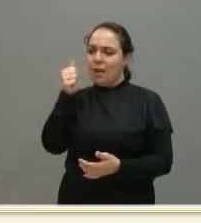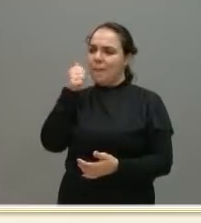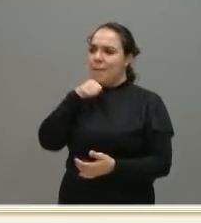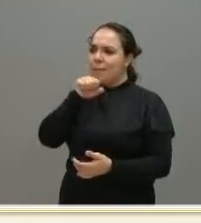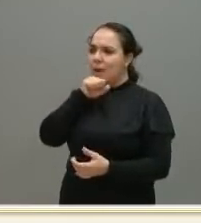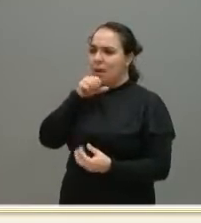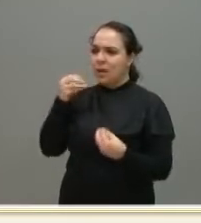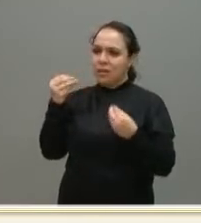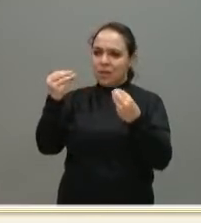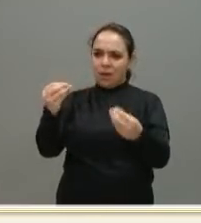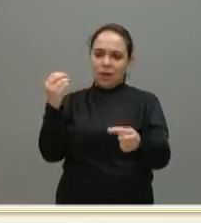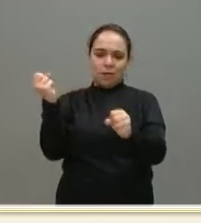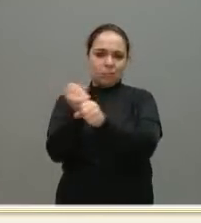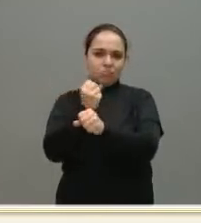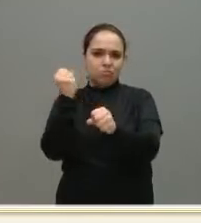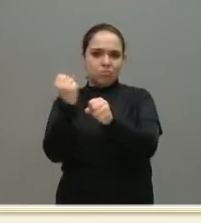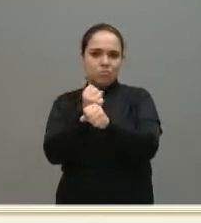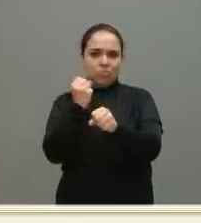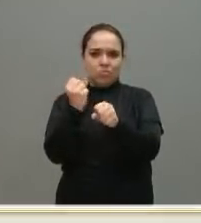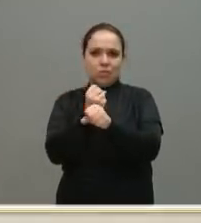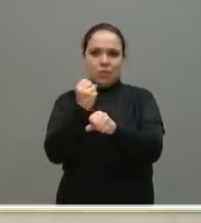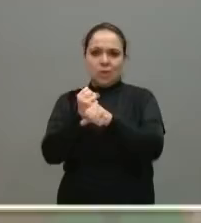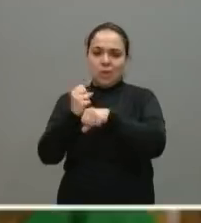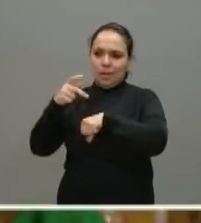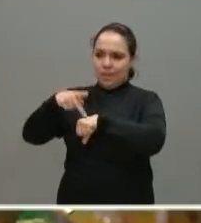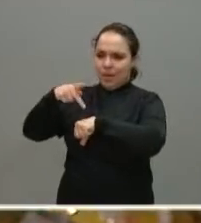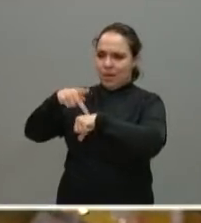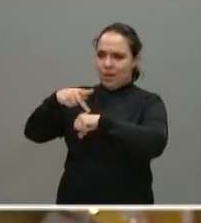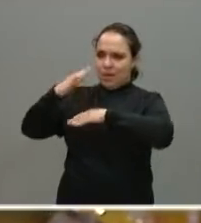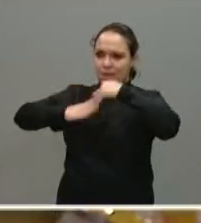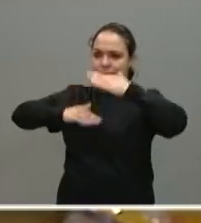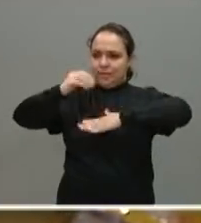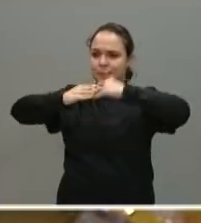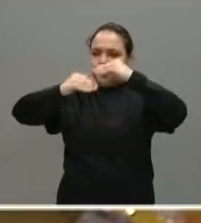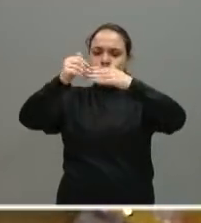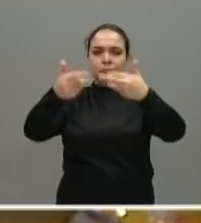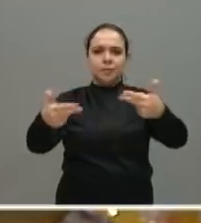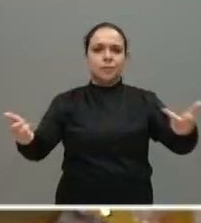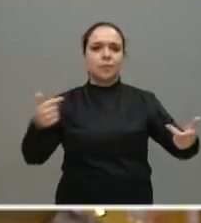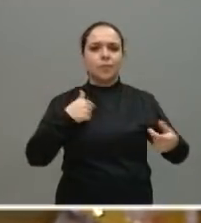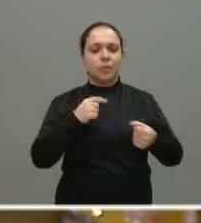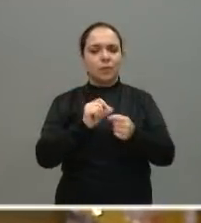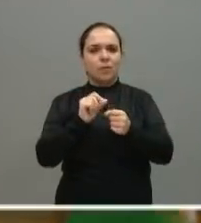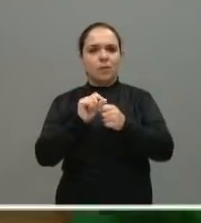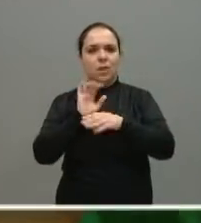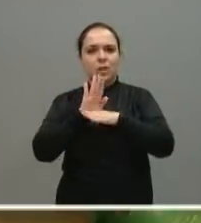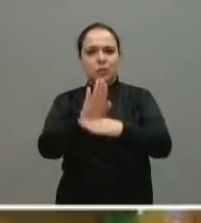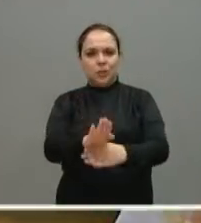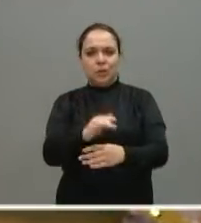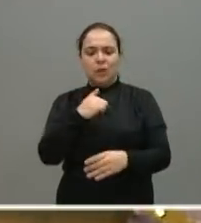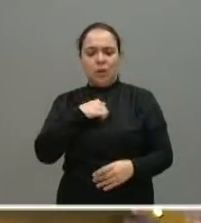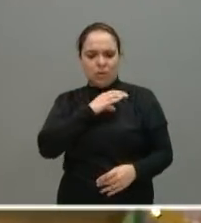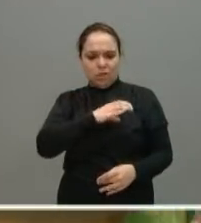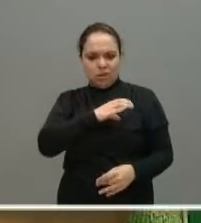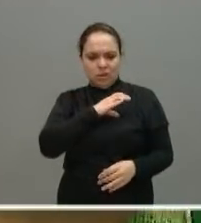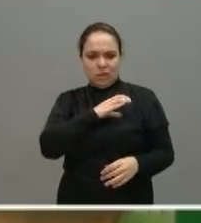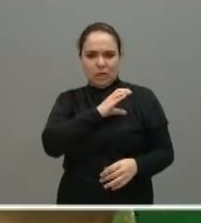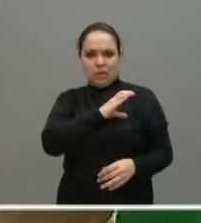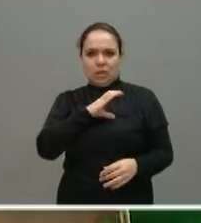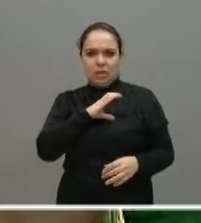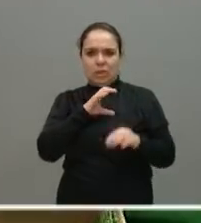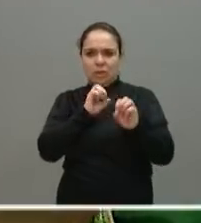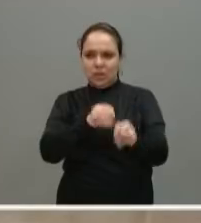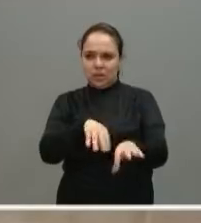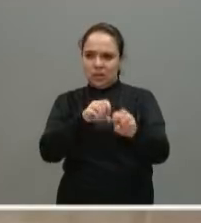deu o tijolo, a pedra fundamental. Nossa, eu faço tanto para a igreja, eu sou catequista, eu... Olha, Deus,